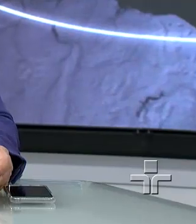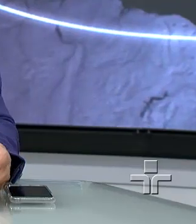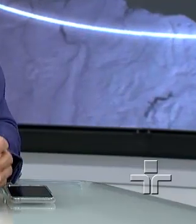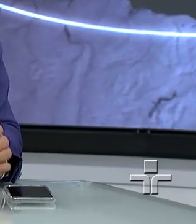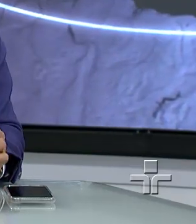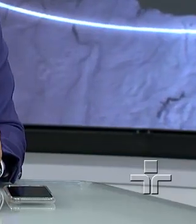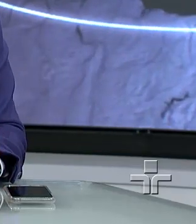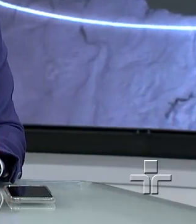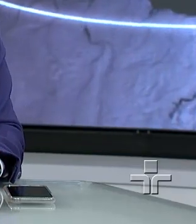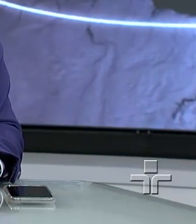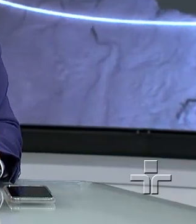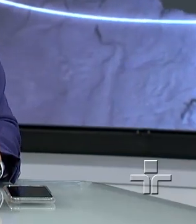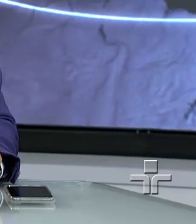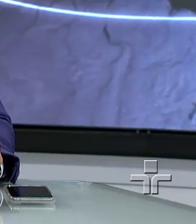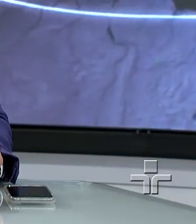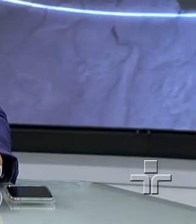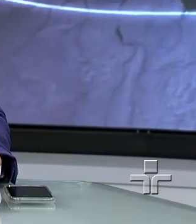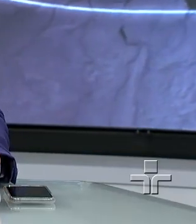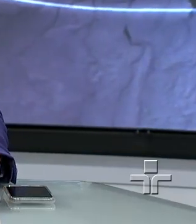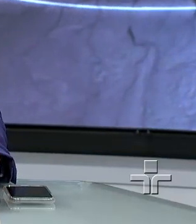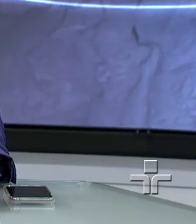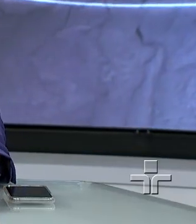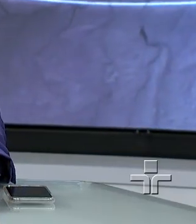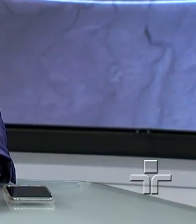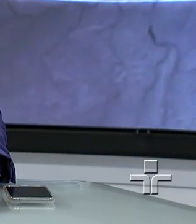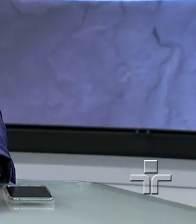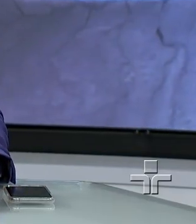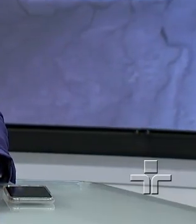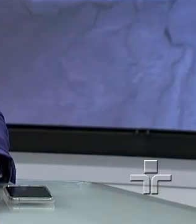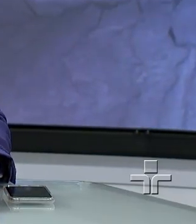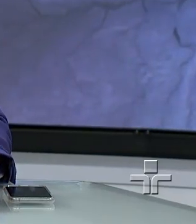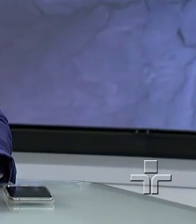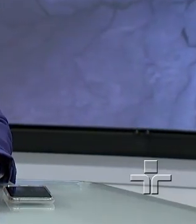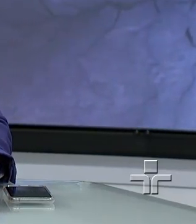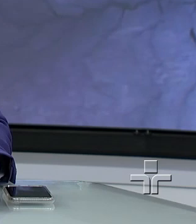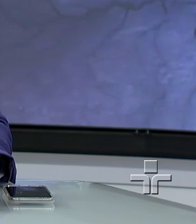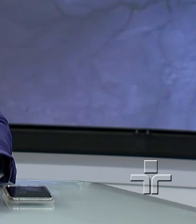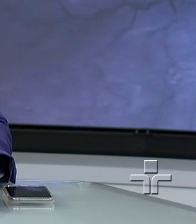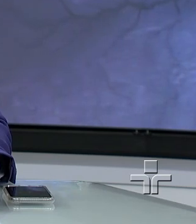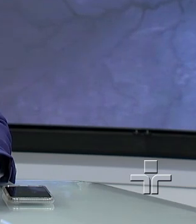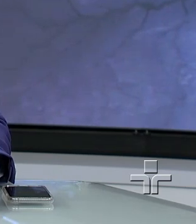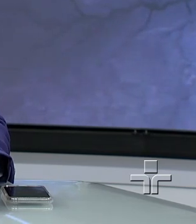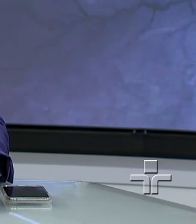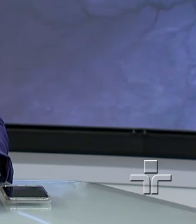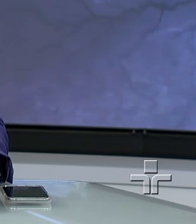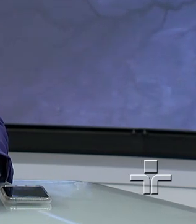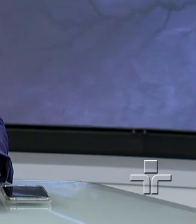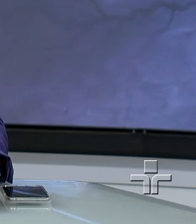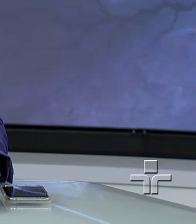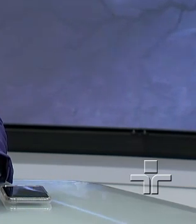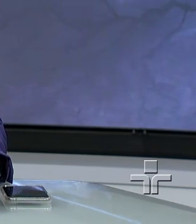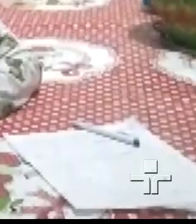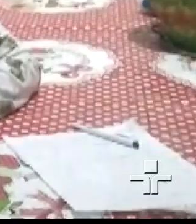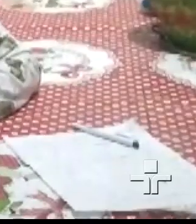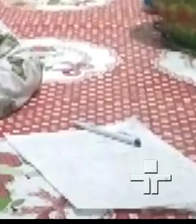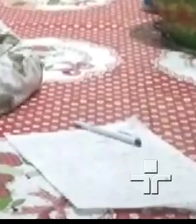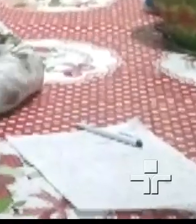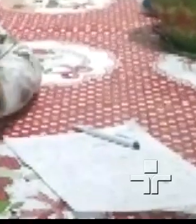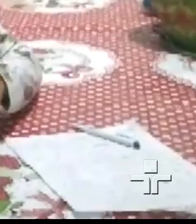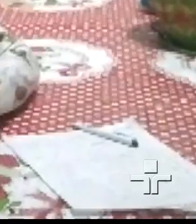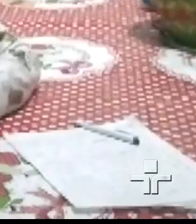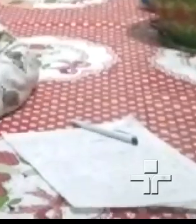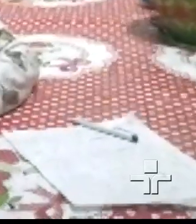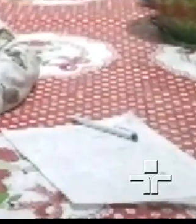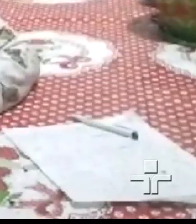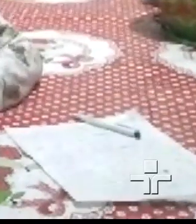O governo de São Paulo inicia campanha para aumentar a defesa da mulher e fortalecer o combate à violência doméstica. Ao